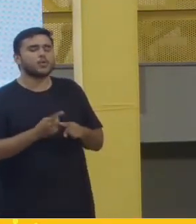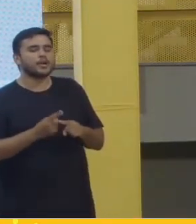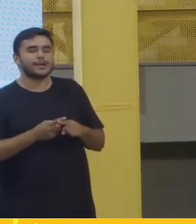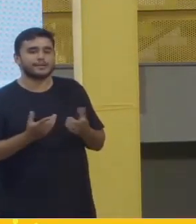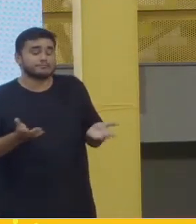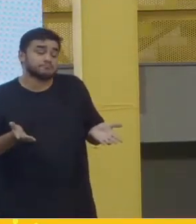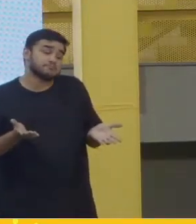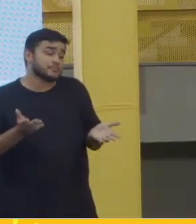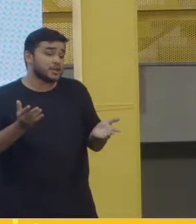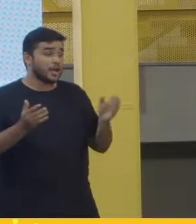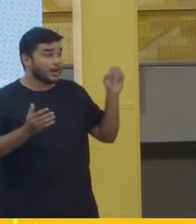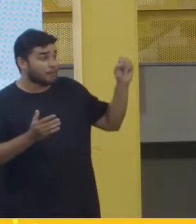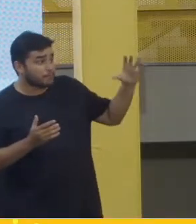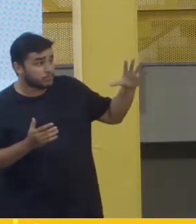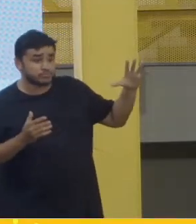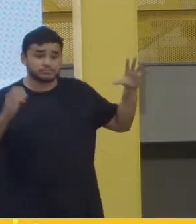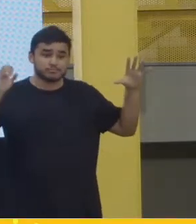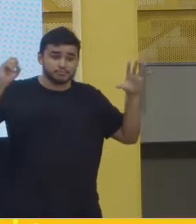A luz?